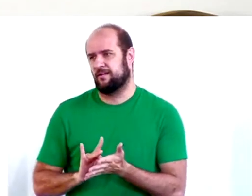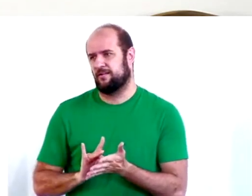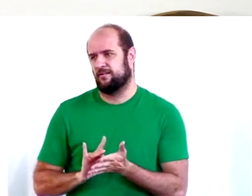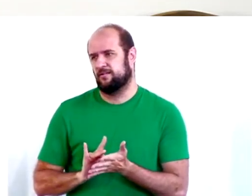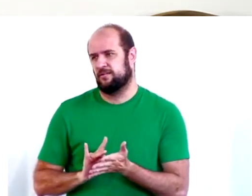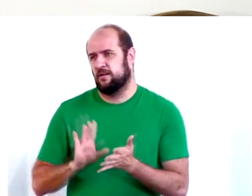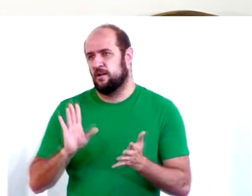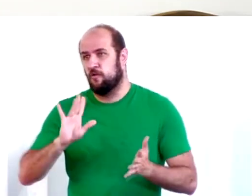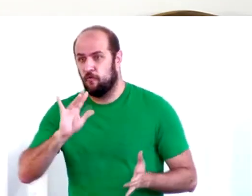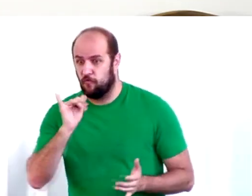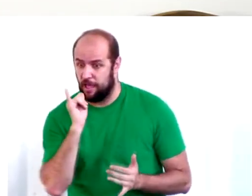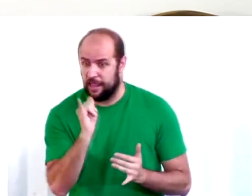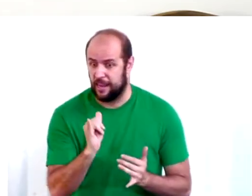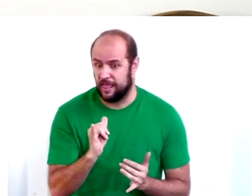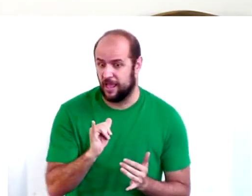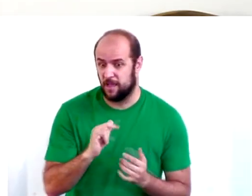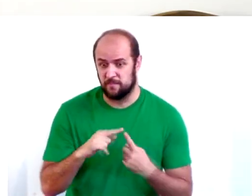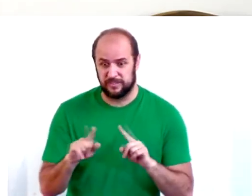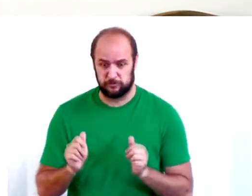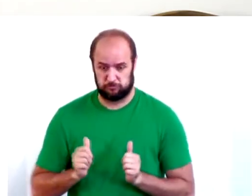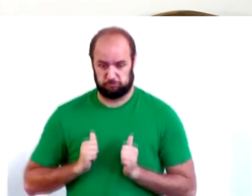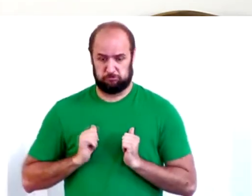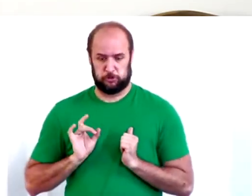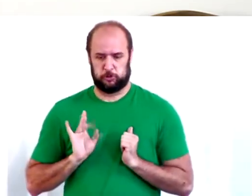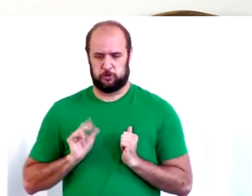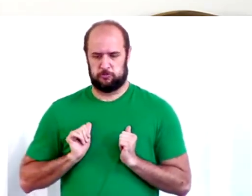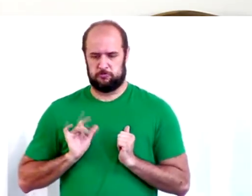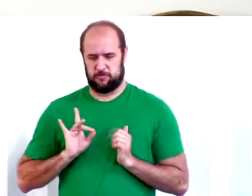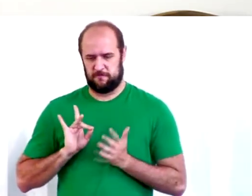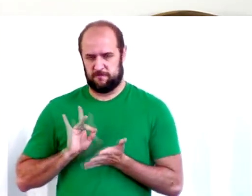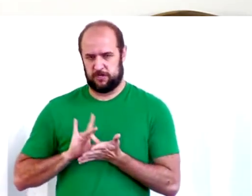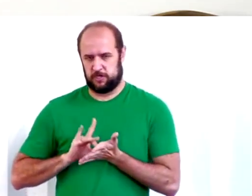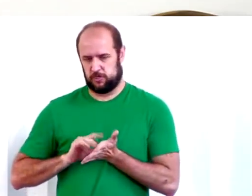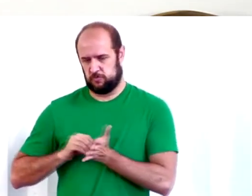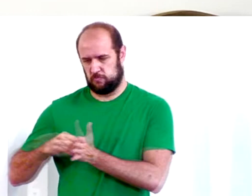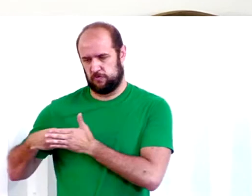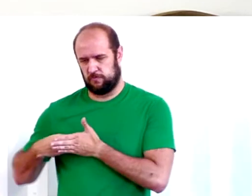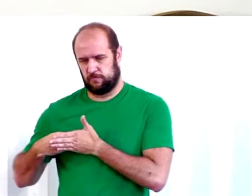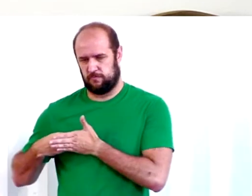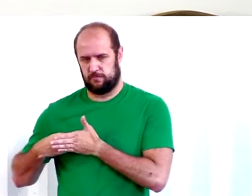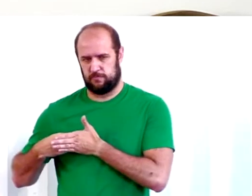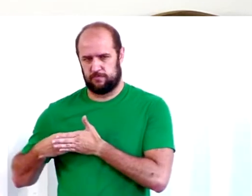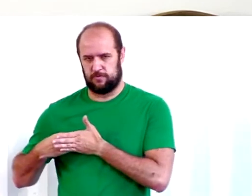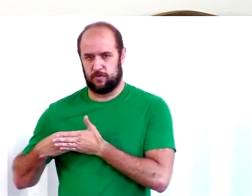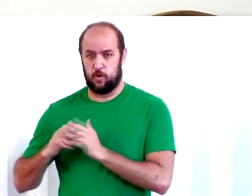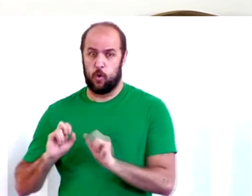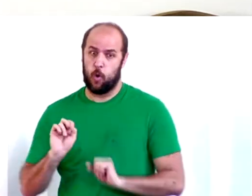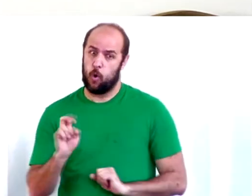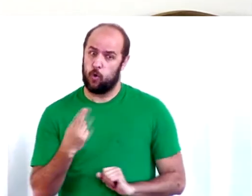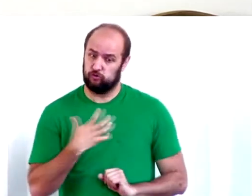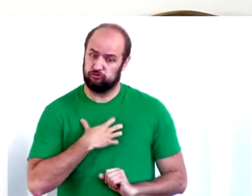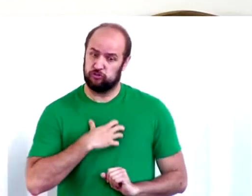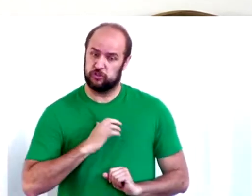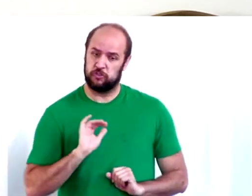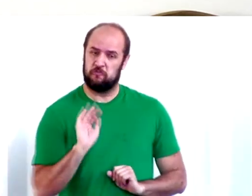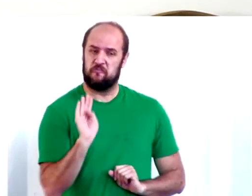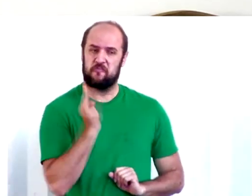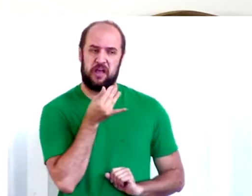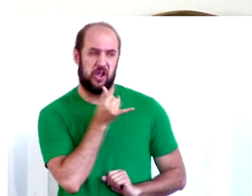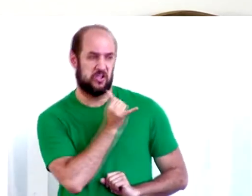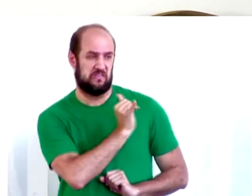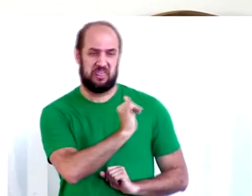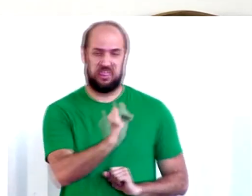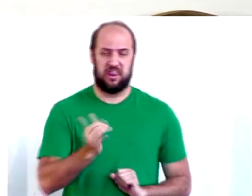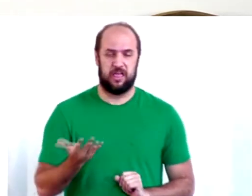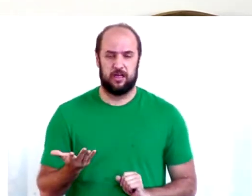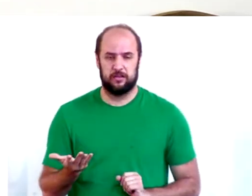ou ativamente, mas mentem passivamente, passando uma ideia de que são alguma coisa e não são, escondendo uma verdade que deveria